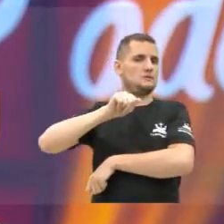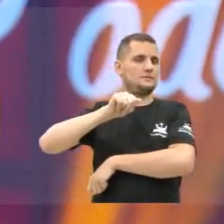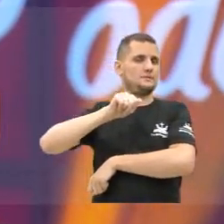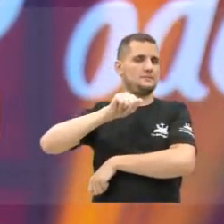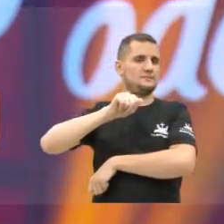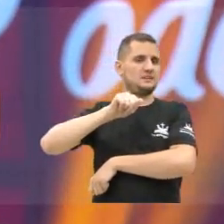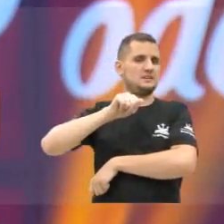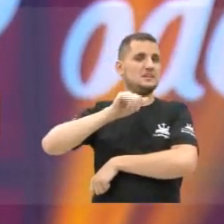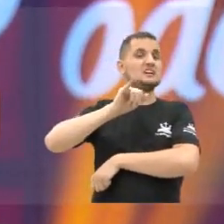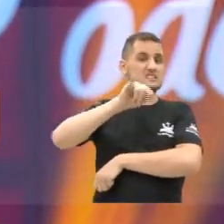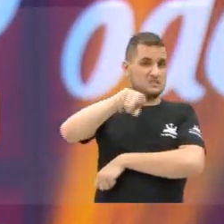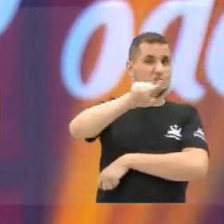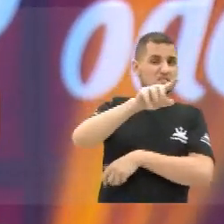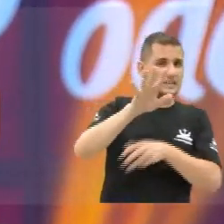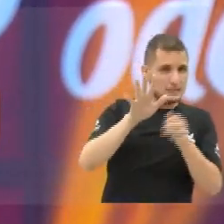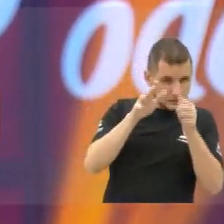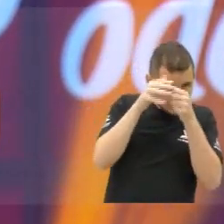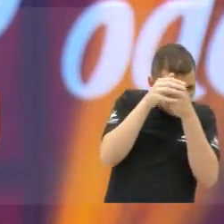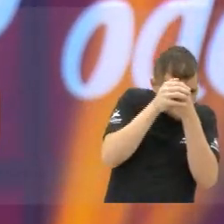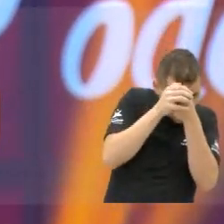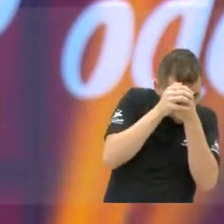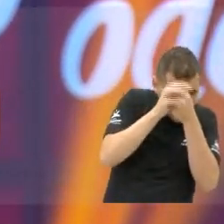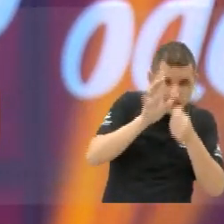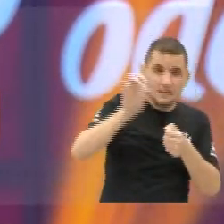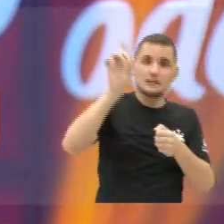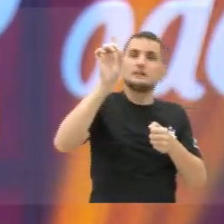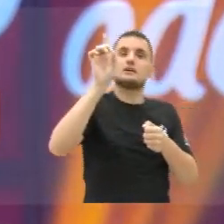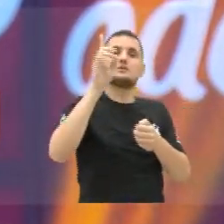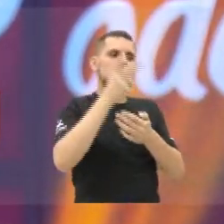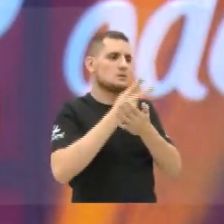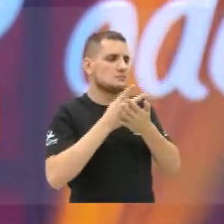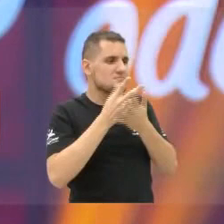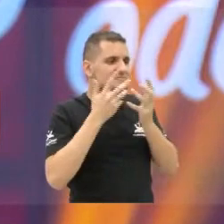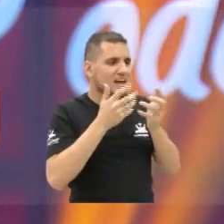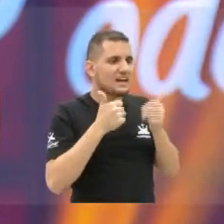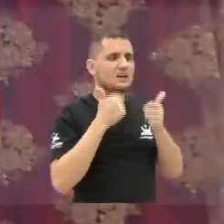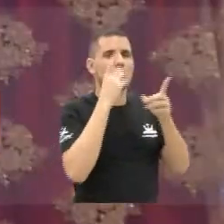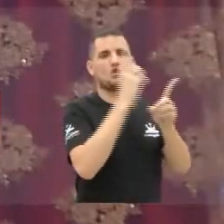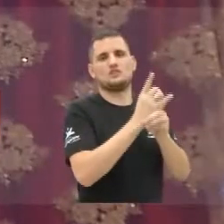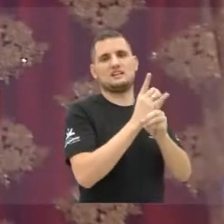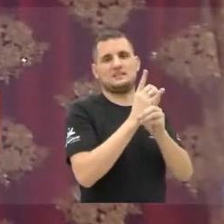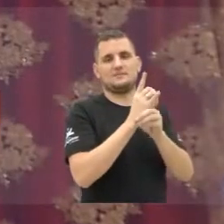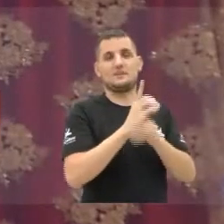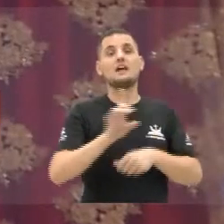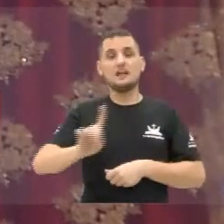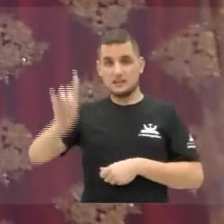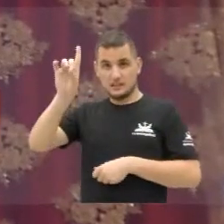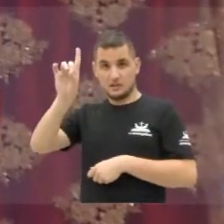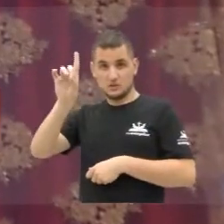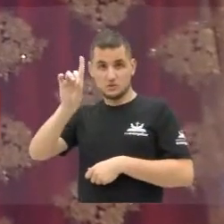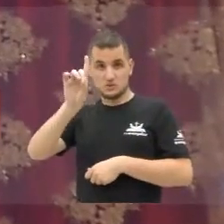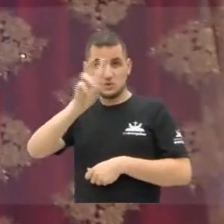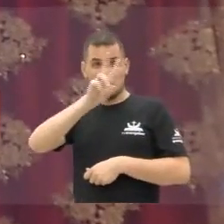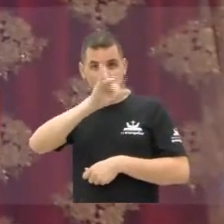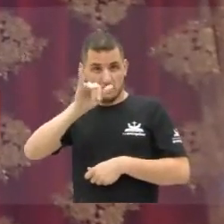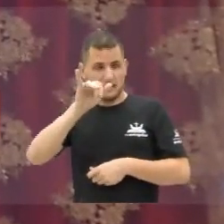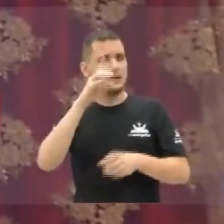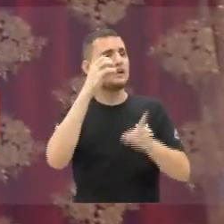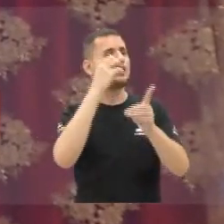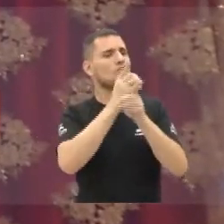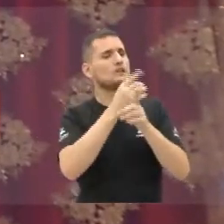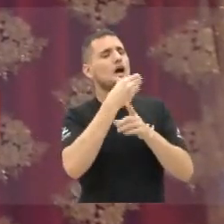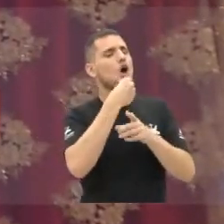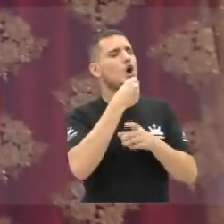Mesmo que você se esconda dEle, Ele vai atrás de você. Deus foi ao encontro de Adão e Eva, e Yahvé Deus chamou o homem